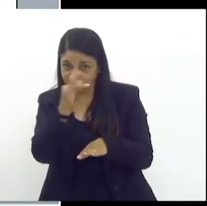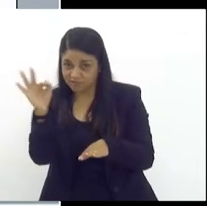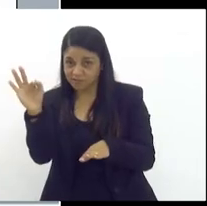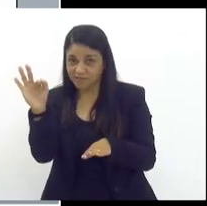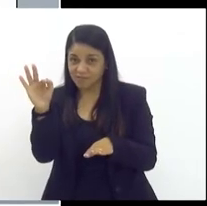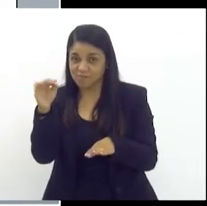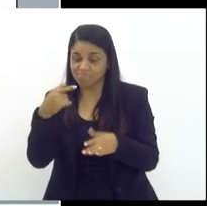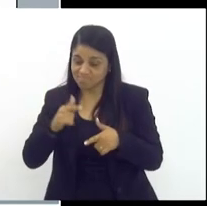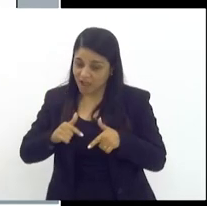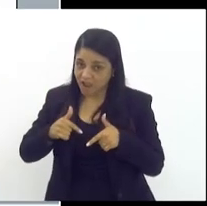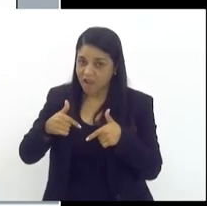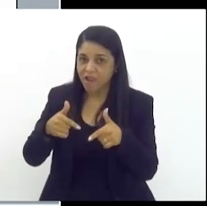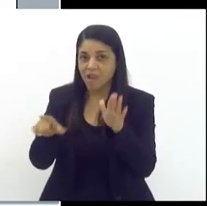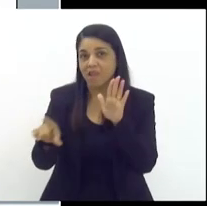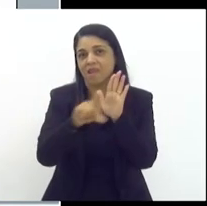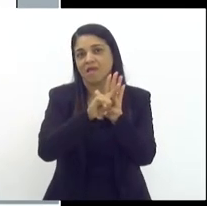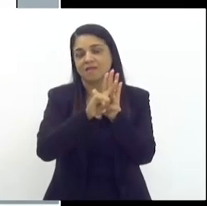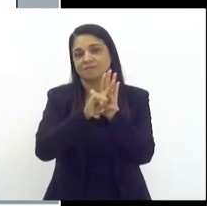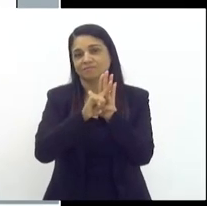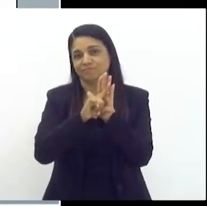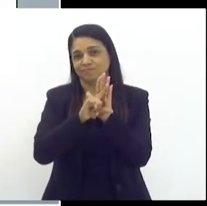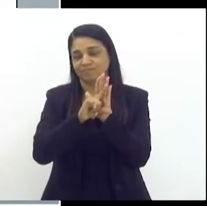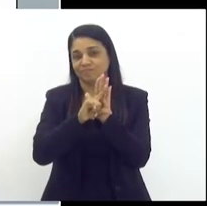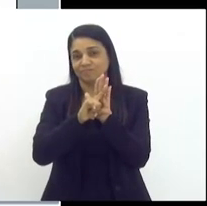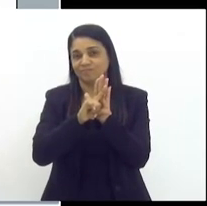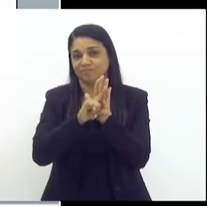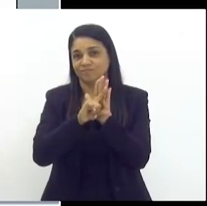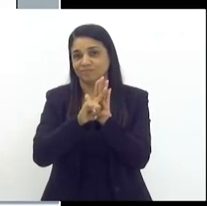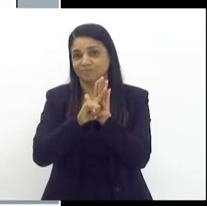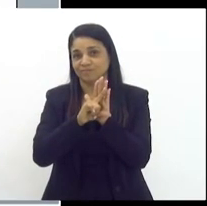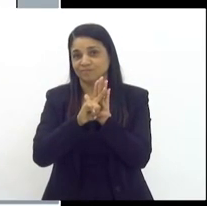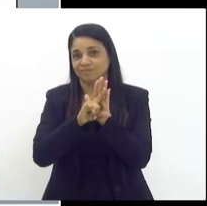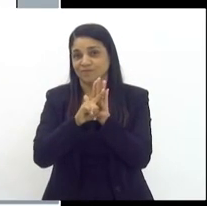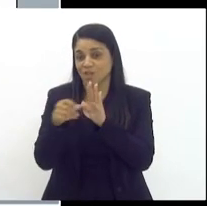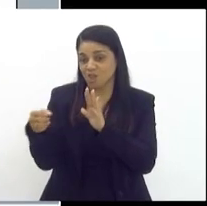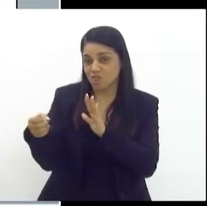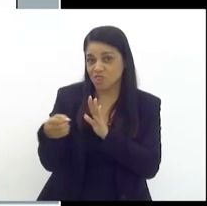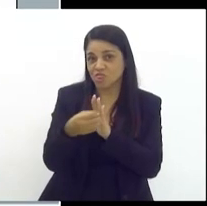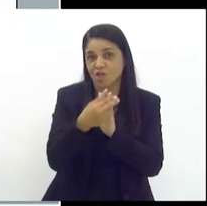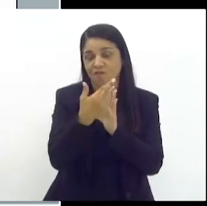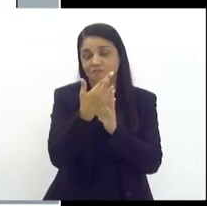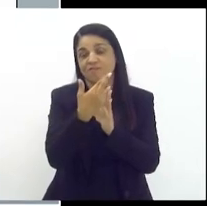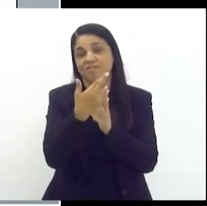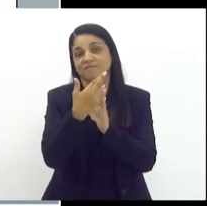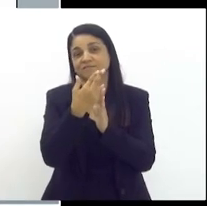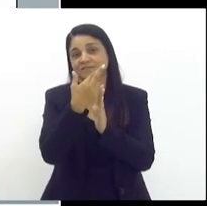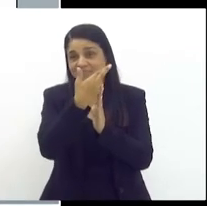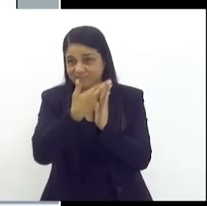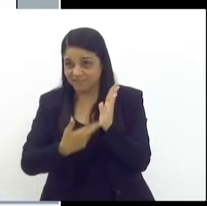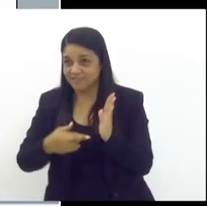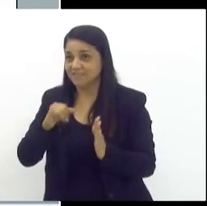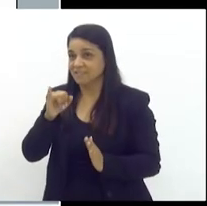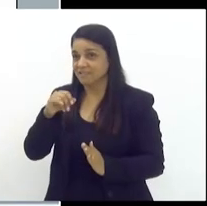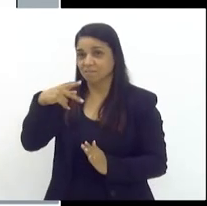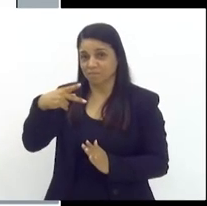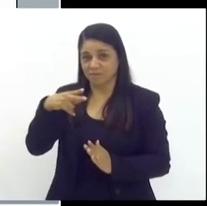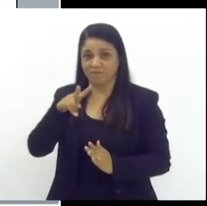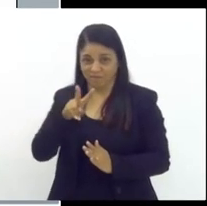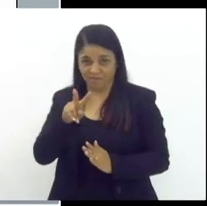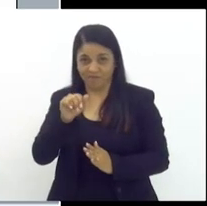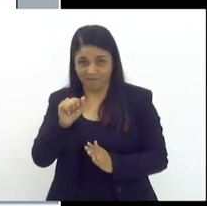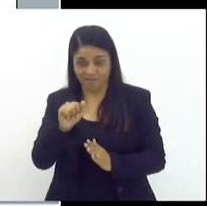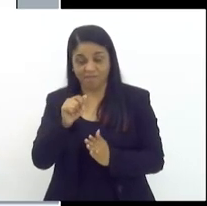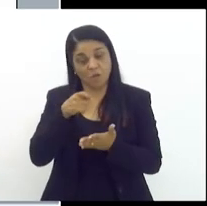a gente pode fazer entrar em vigor a nova redação do IPVA para cumprir o princípio da